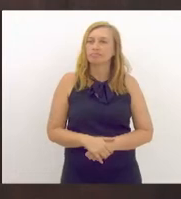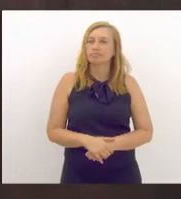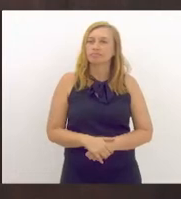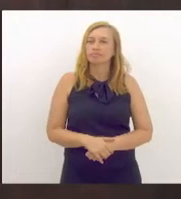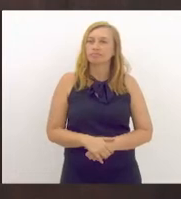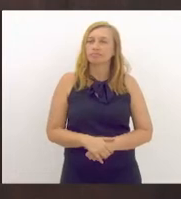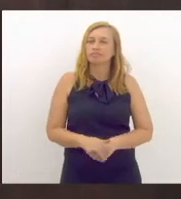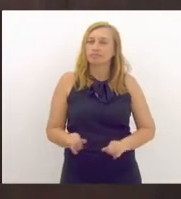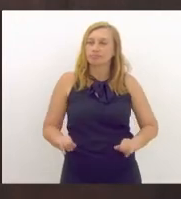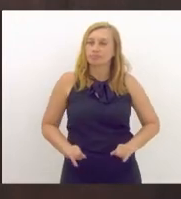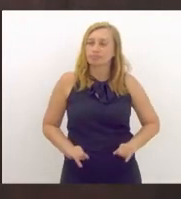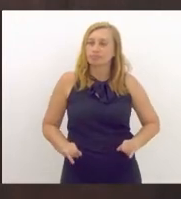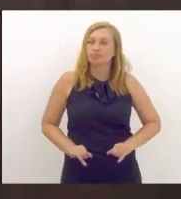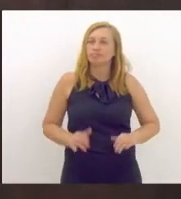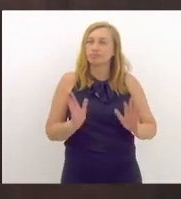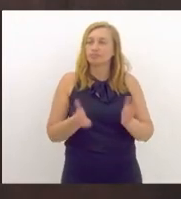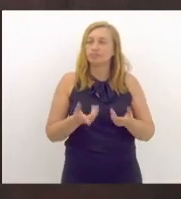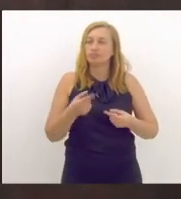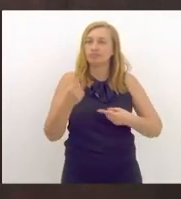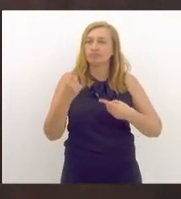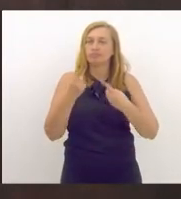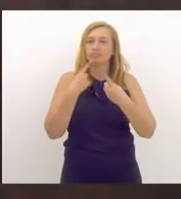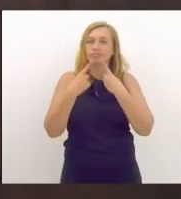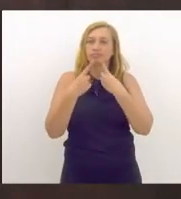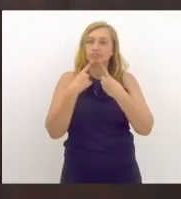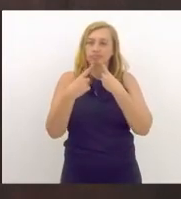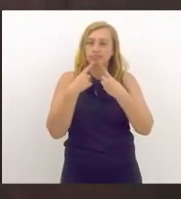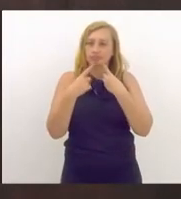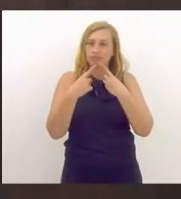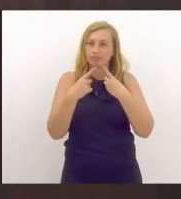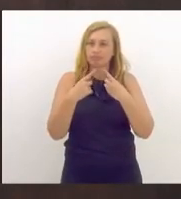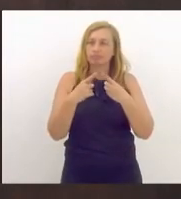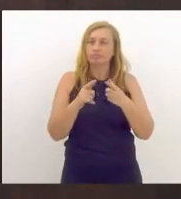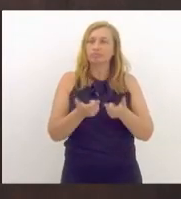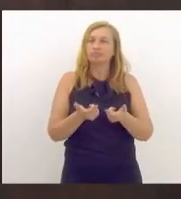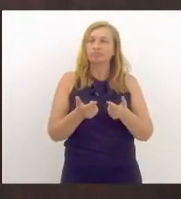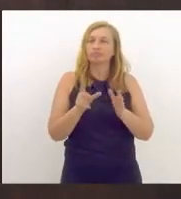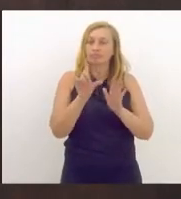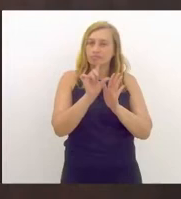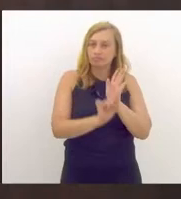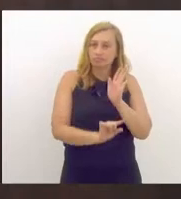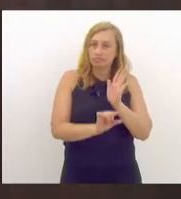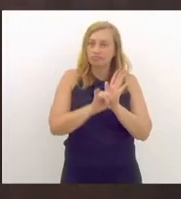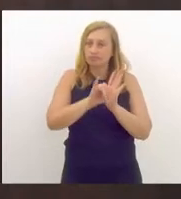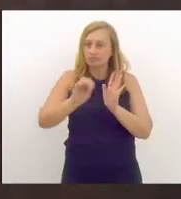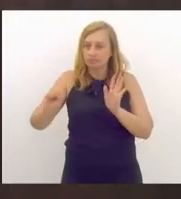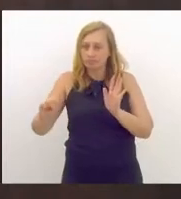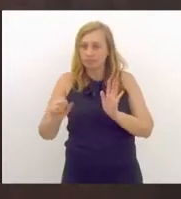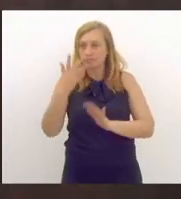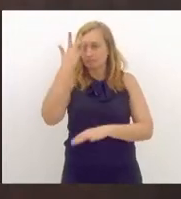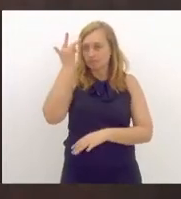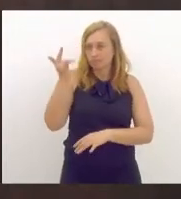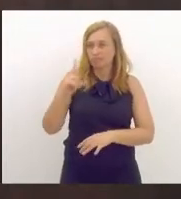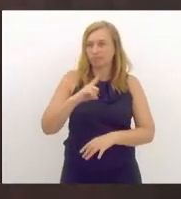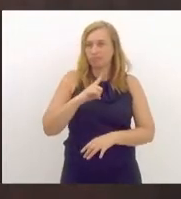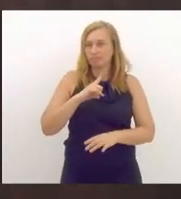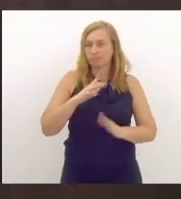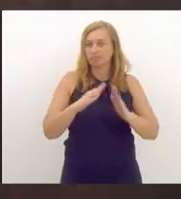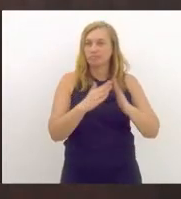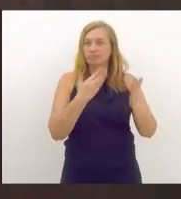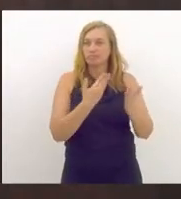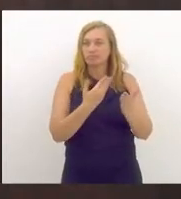vem sofrendo agora uma discussão quente sobre a redução do ICMS a gente amanhã vai ter um colégio de